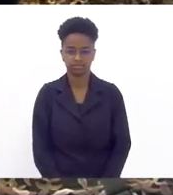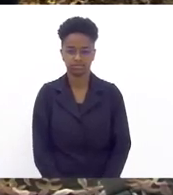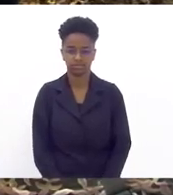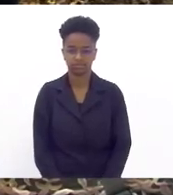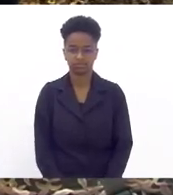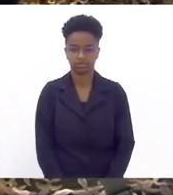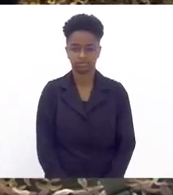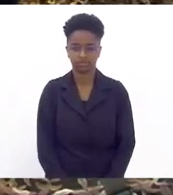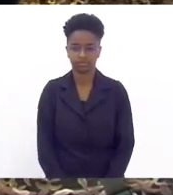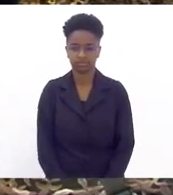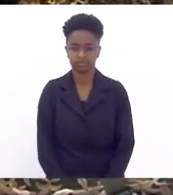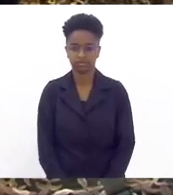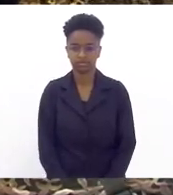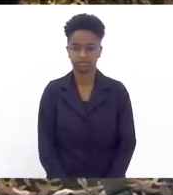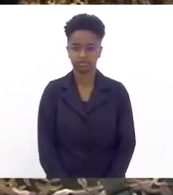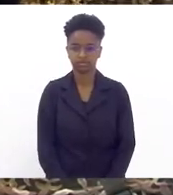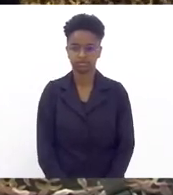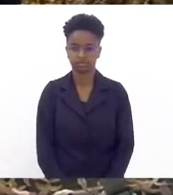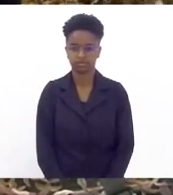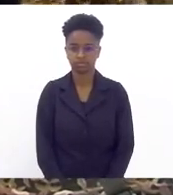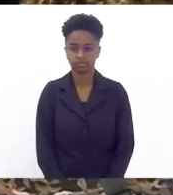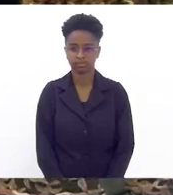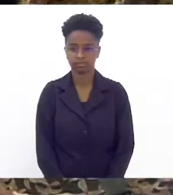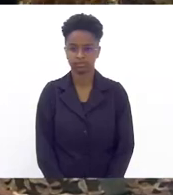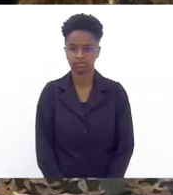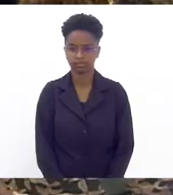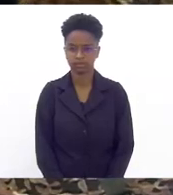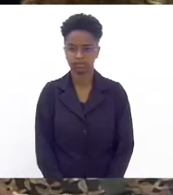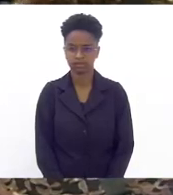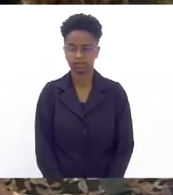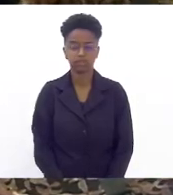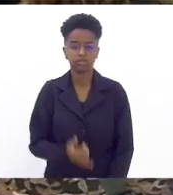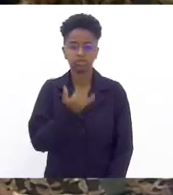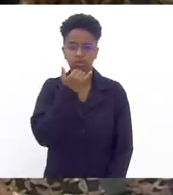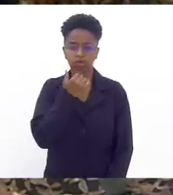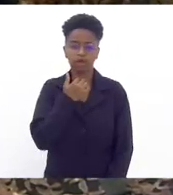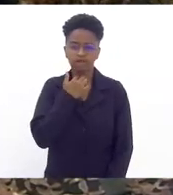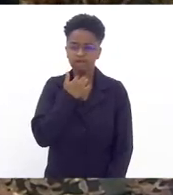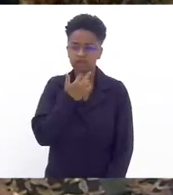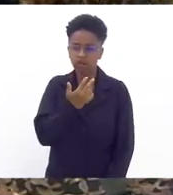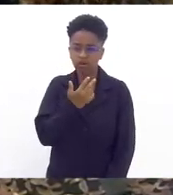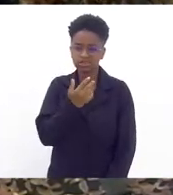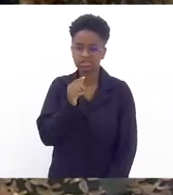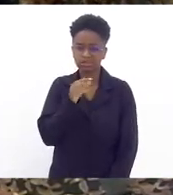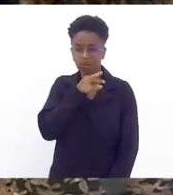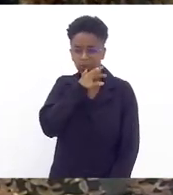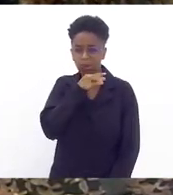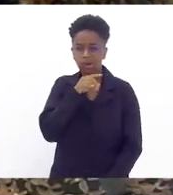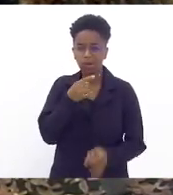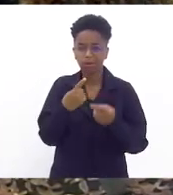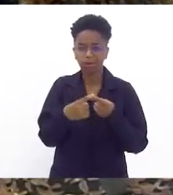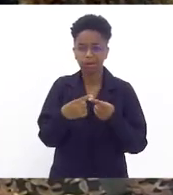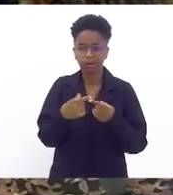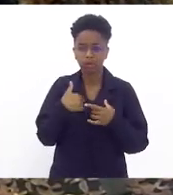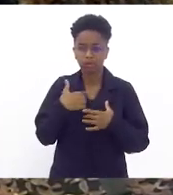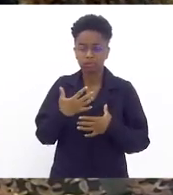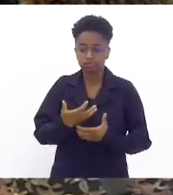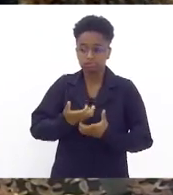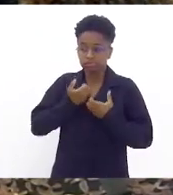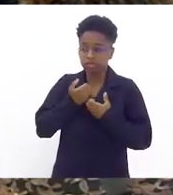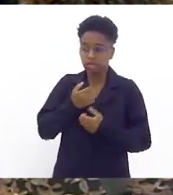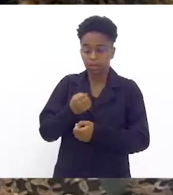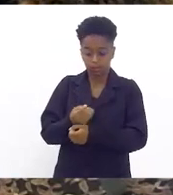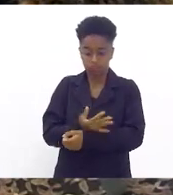Boa tarde a todos todos ainda estou me recuperando do Baque e da Luciana da Alessandra falando